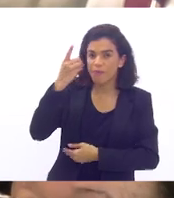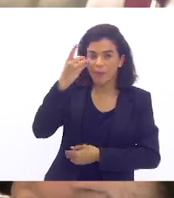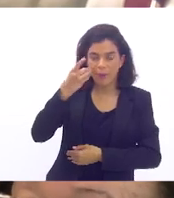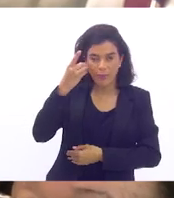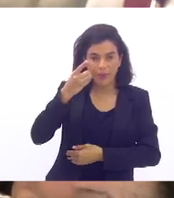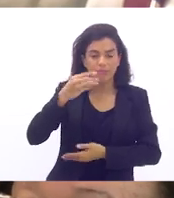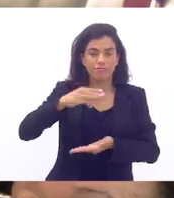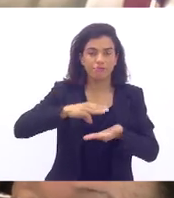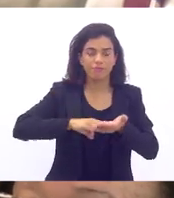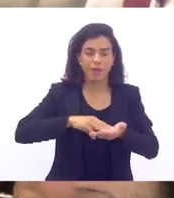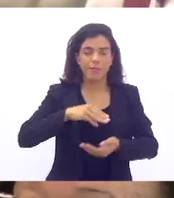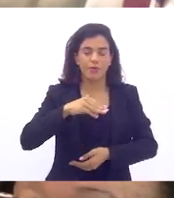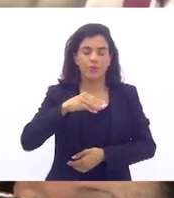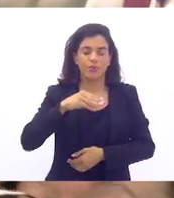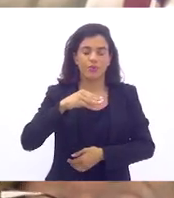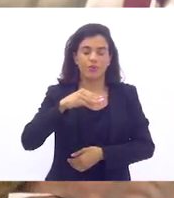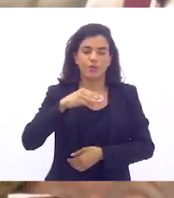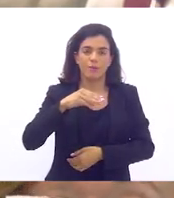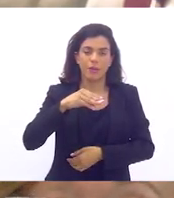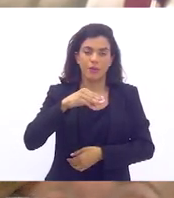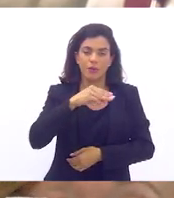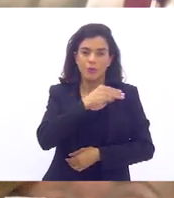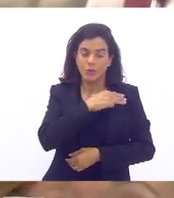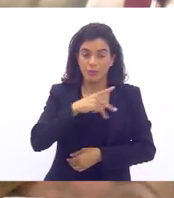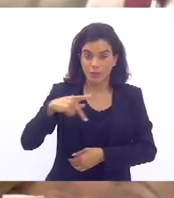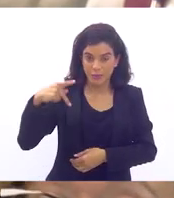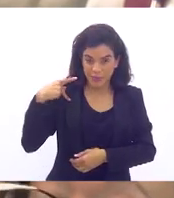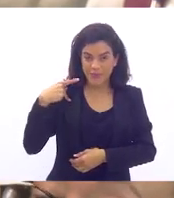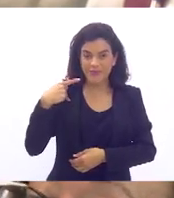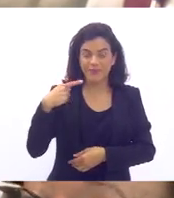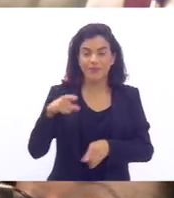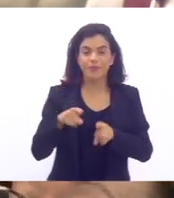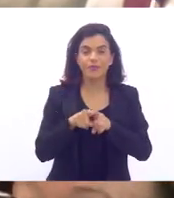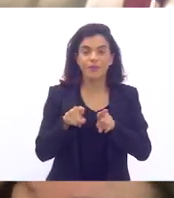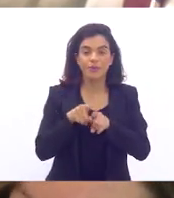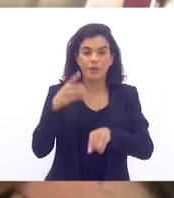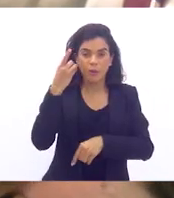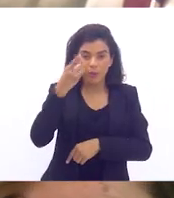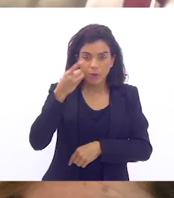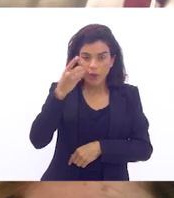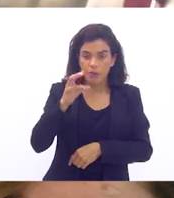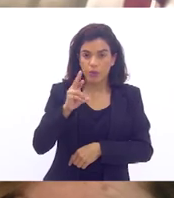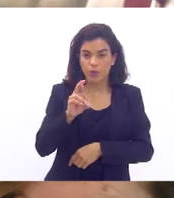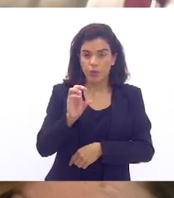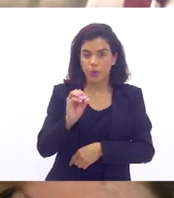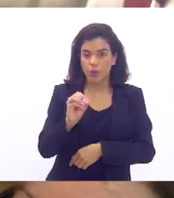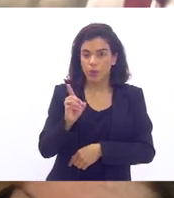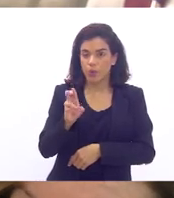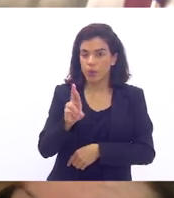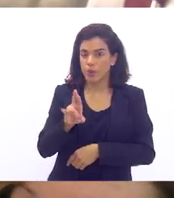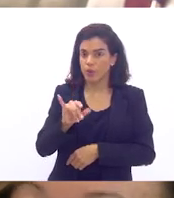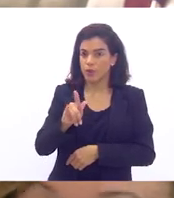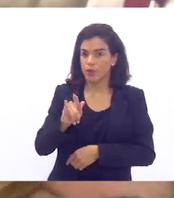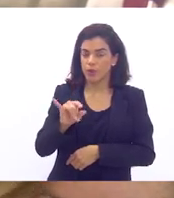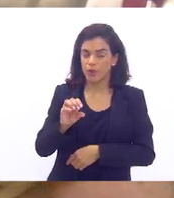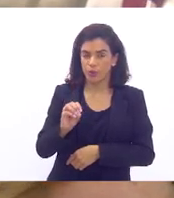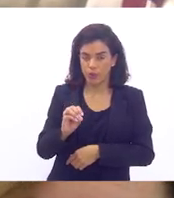membro do ministério público e pelo Deputado Rodrigo Amorim eu acho que esse essa